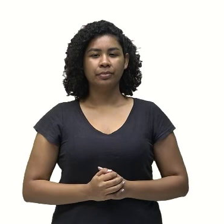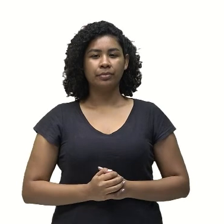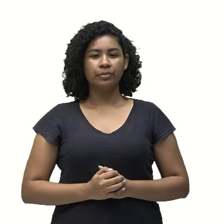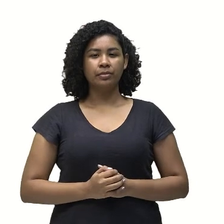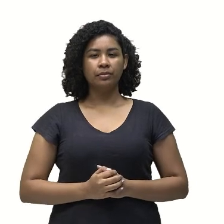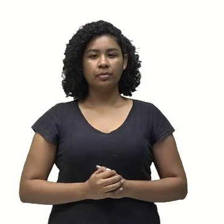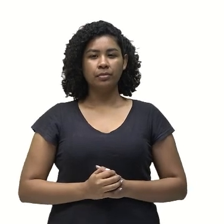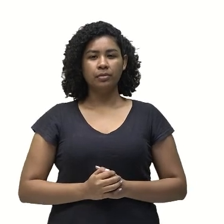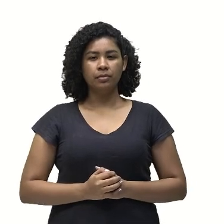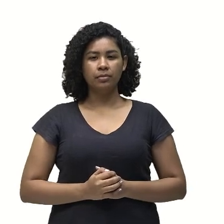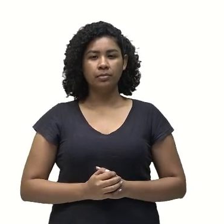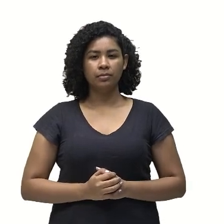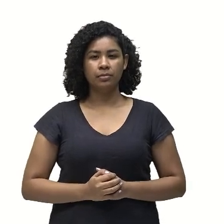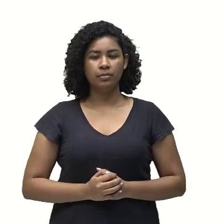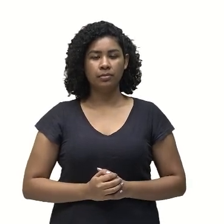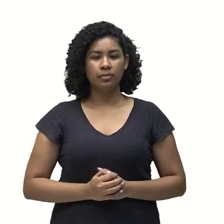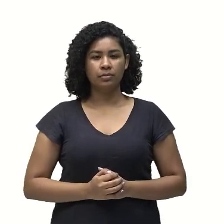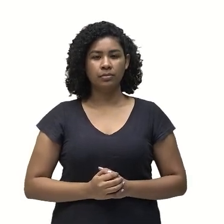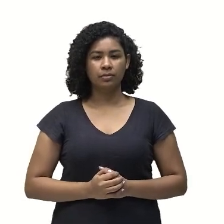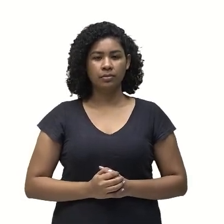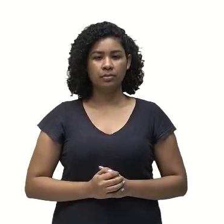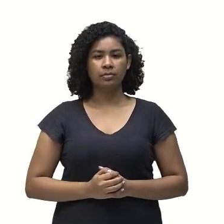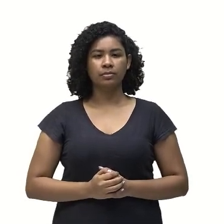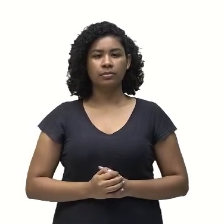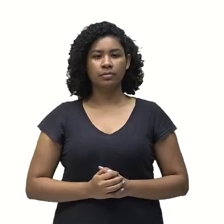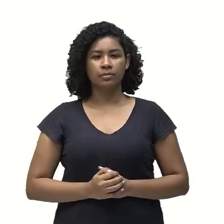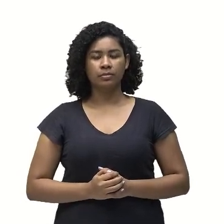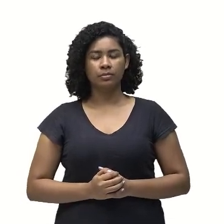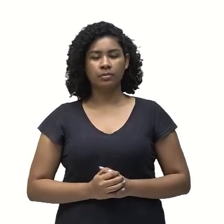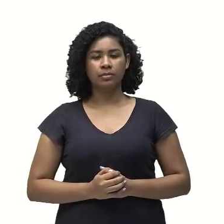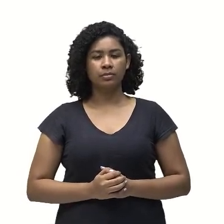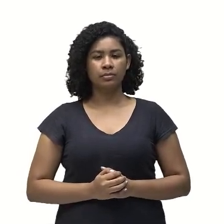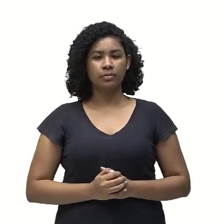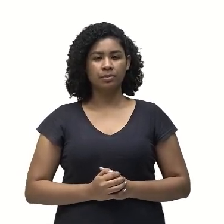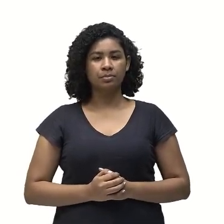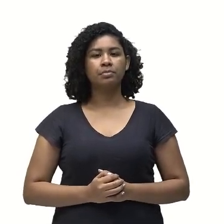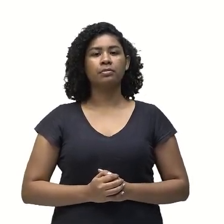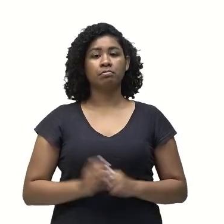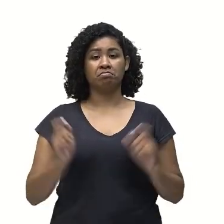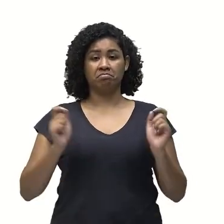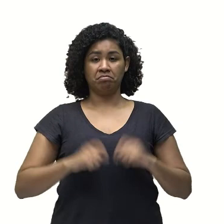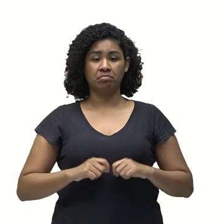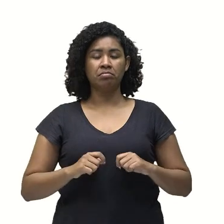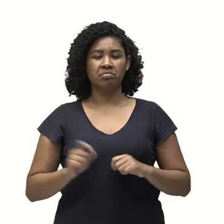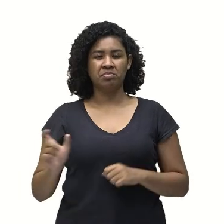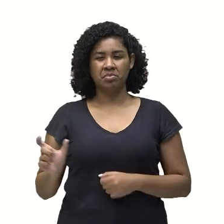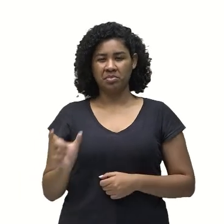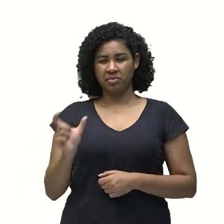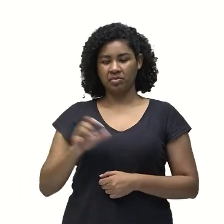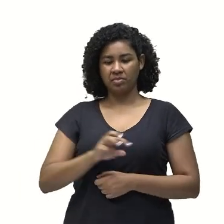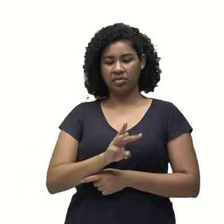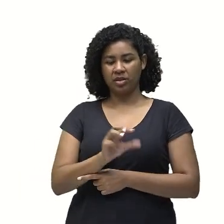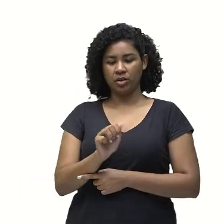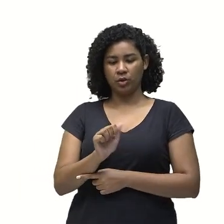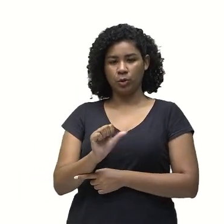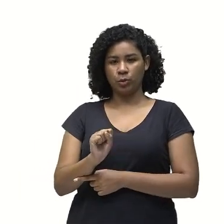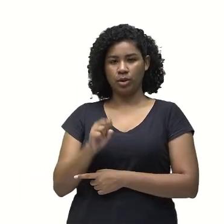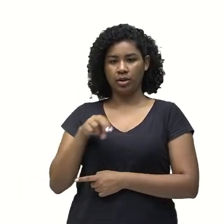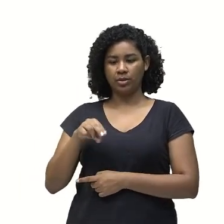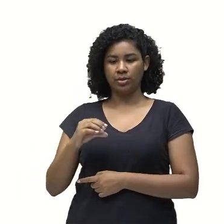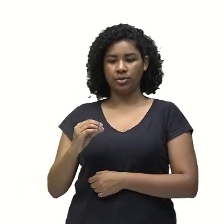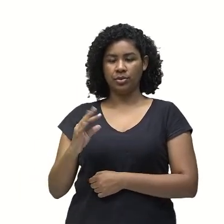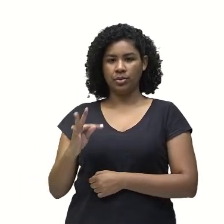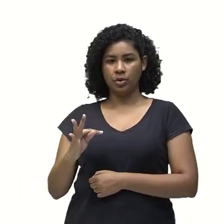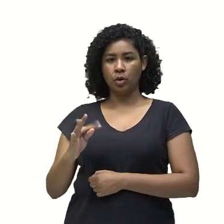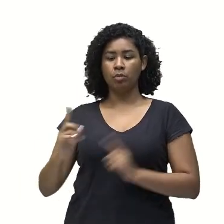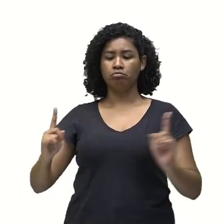TV. E eu posso também fazer a forma contraída disso aqui, people. É muito fácil também